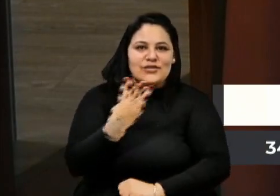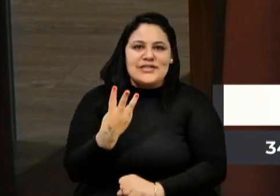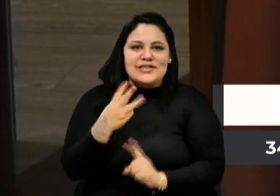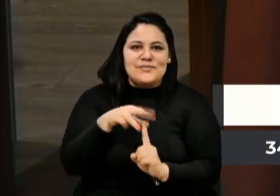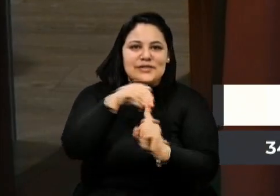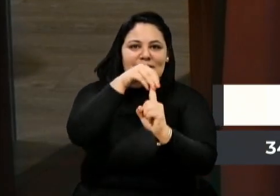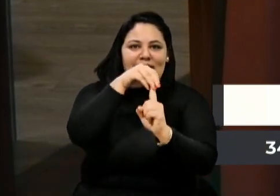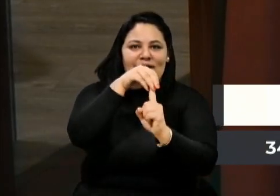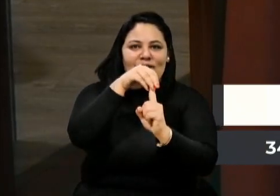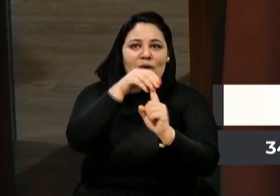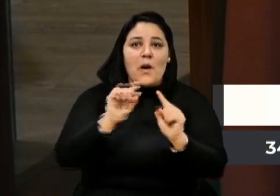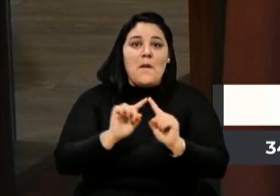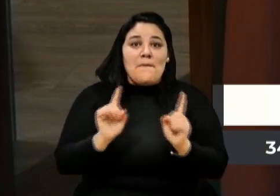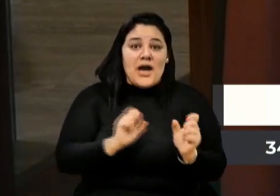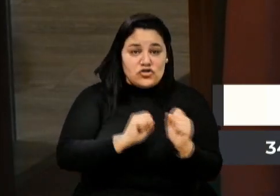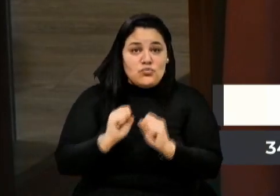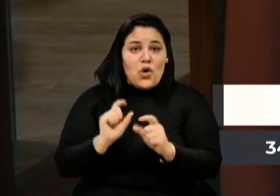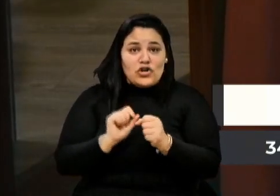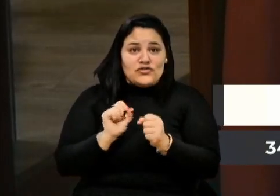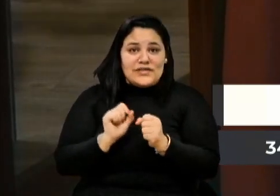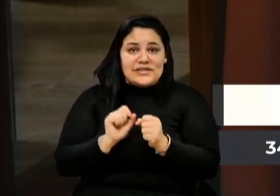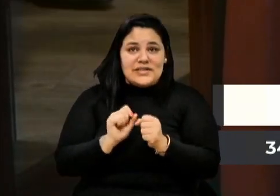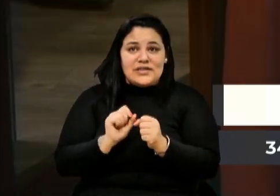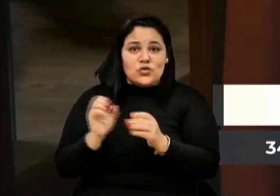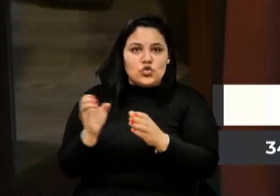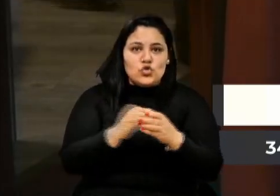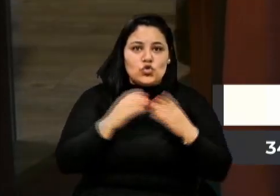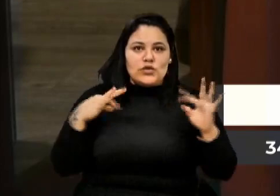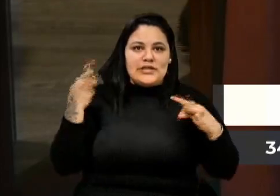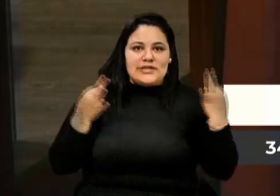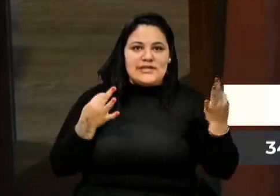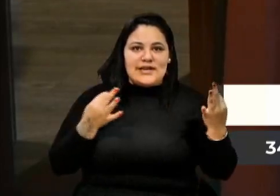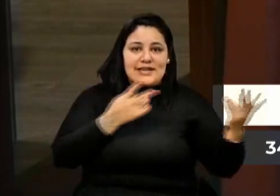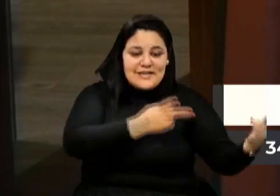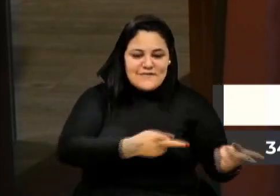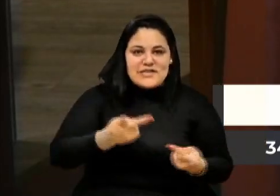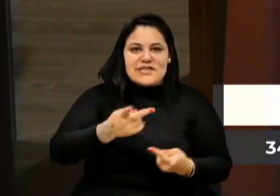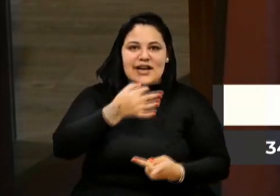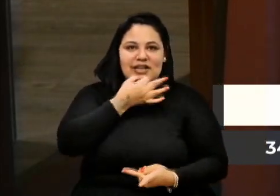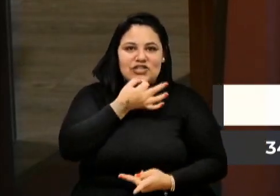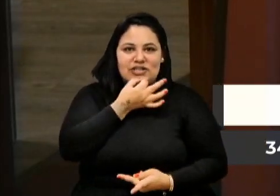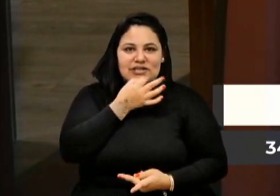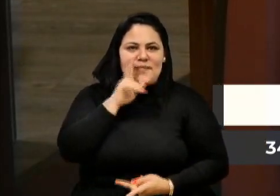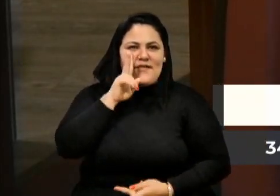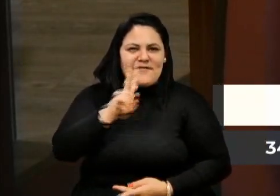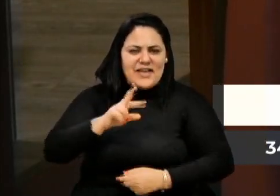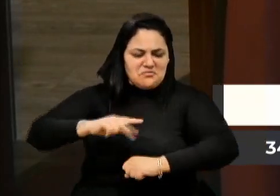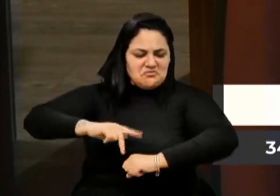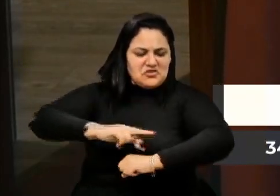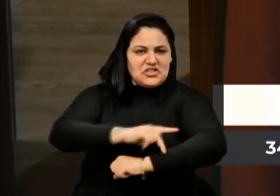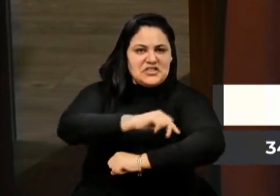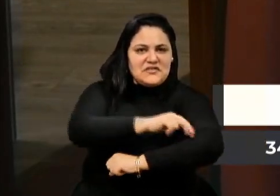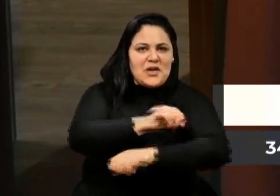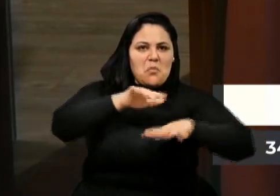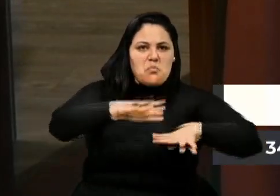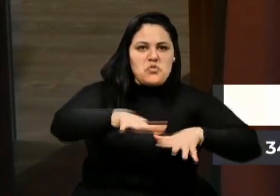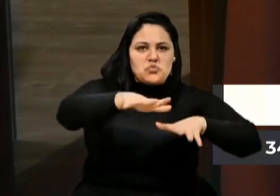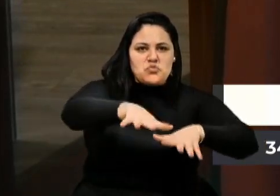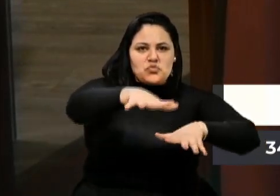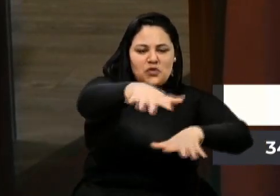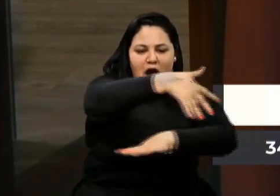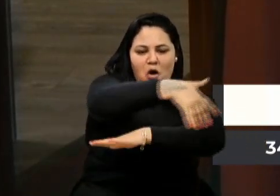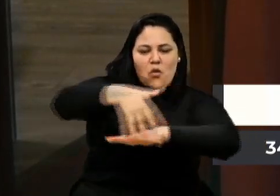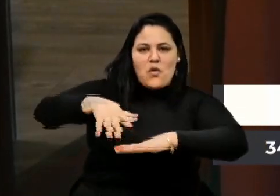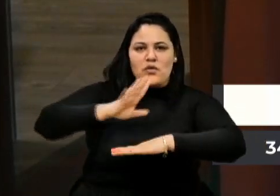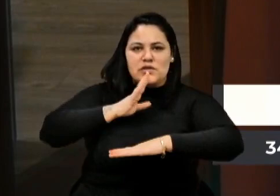a gente pode fazer com que aquele turista que vem para Caxias do Sul para ver, né, o desfile cênico, para conhecer os pavilhões da Festa da